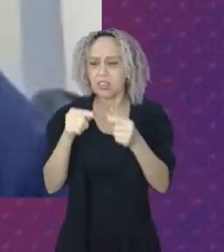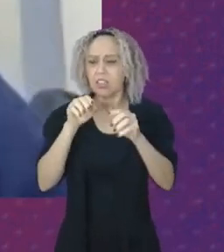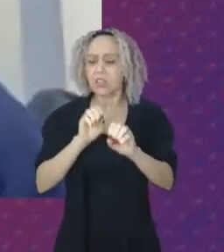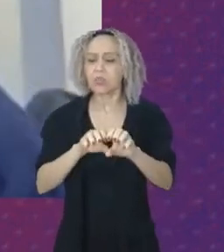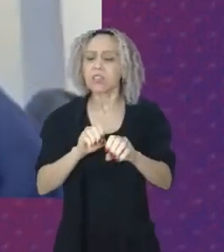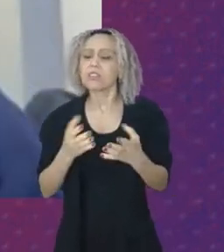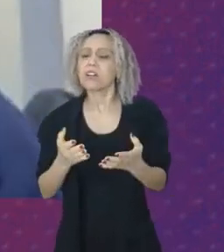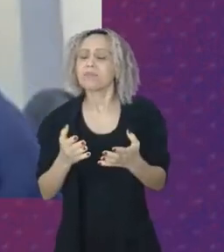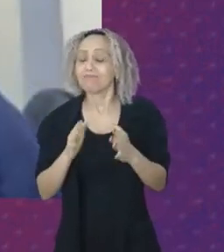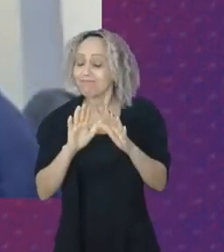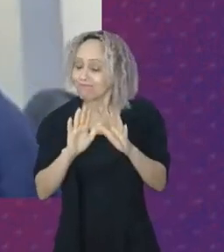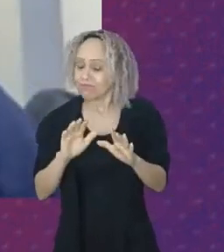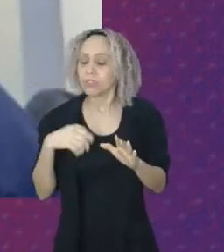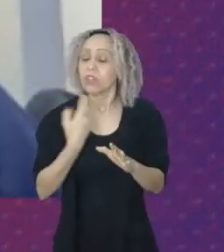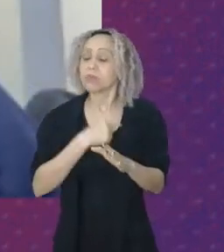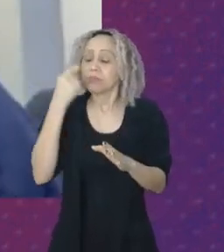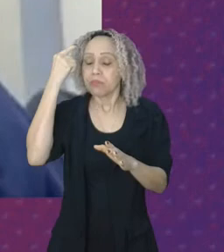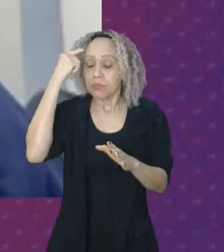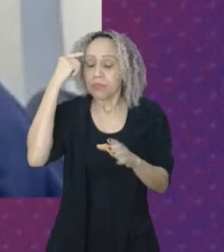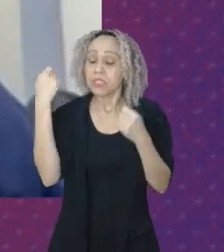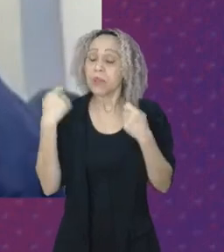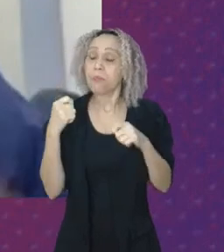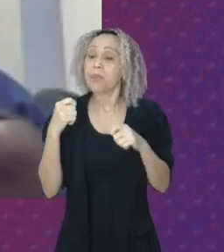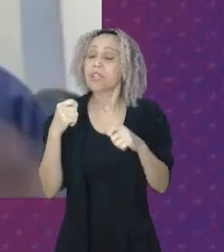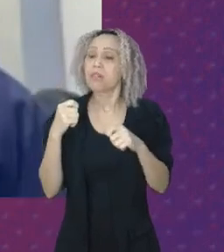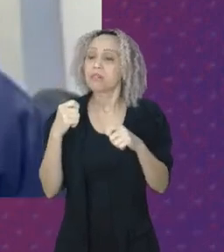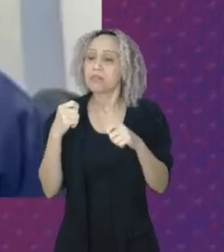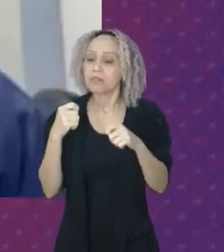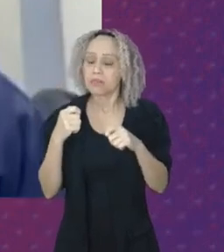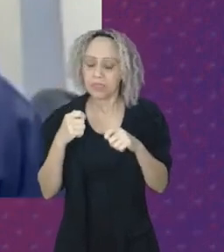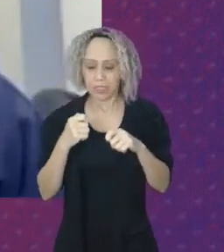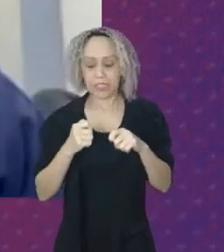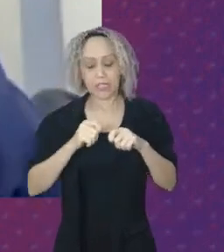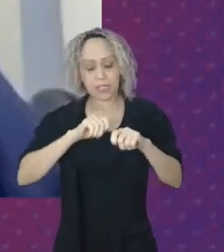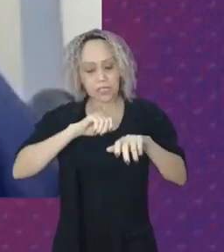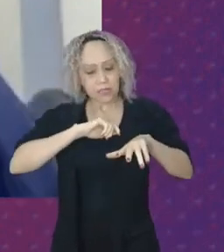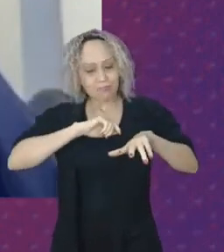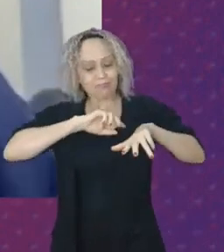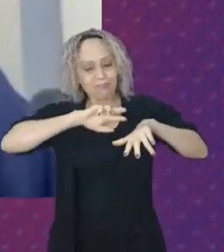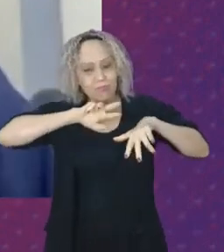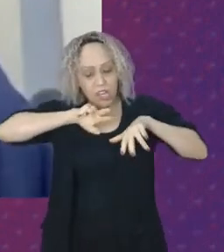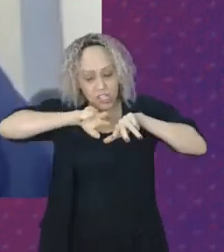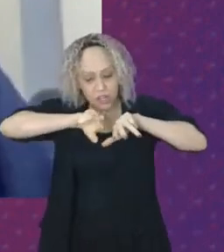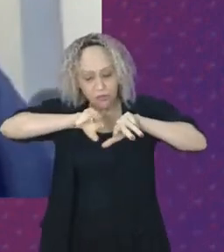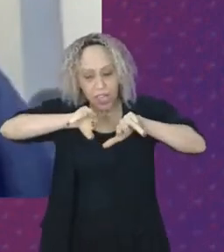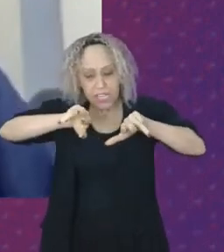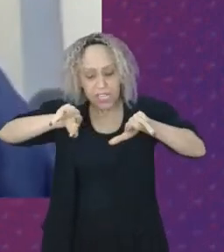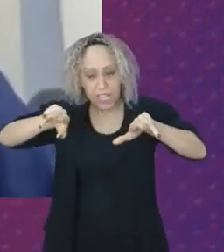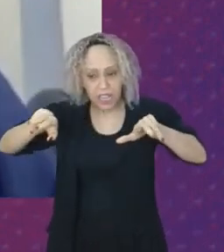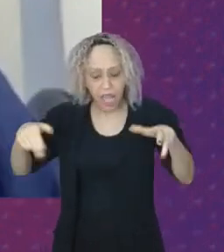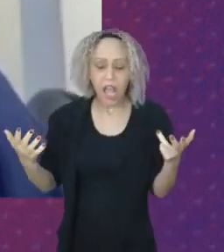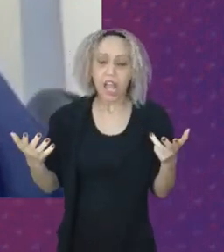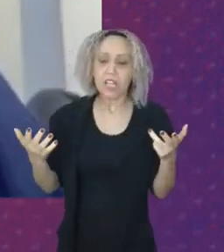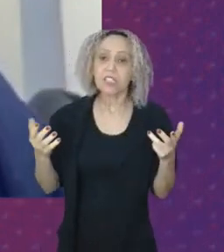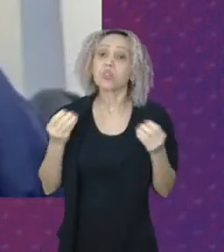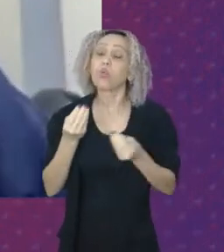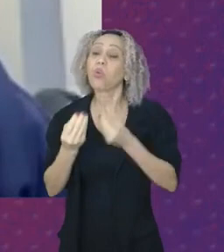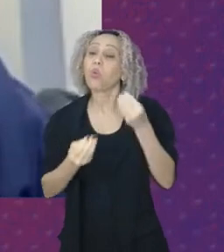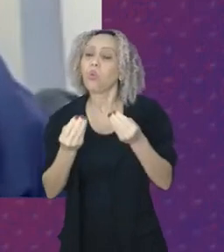e precisamos pensar a diversidade como um conceito ativo. Como é que nós implementamos